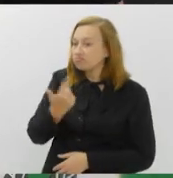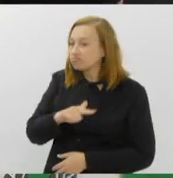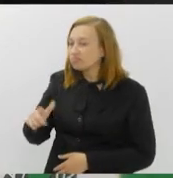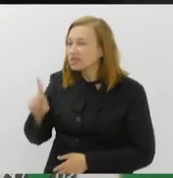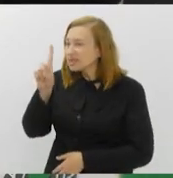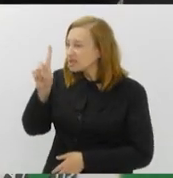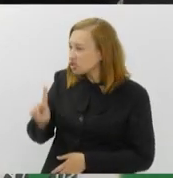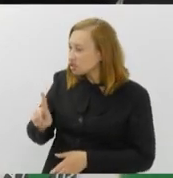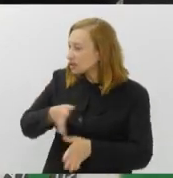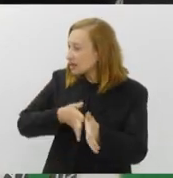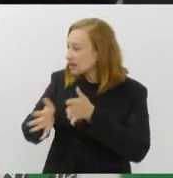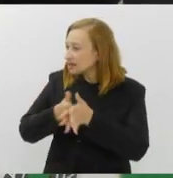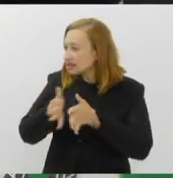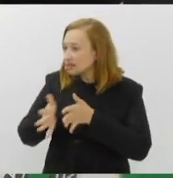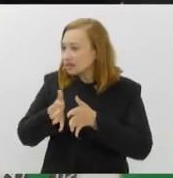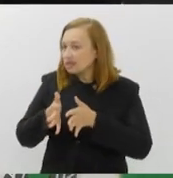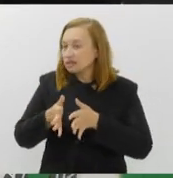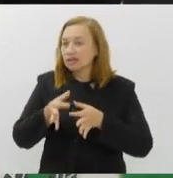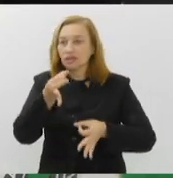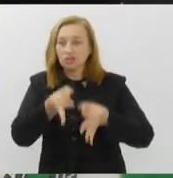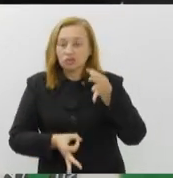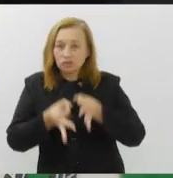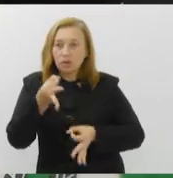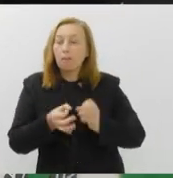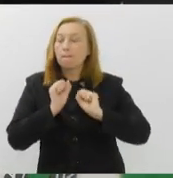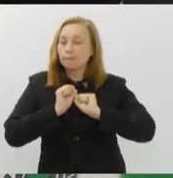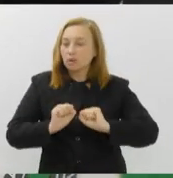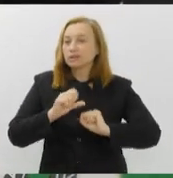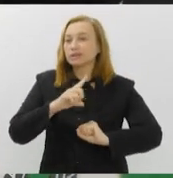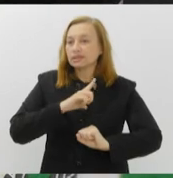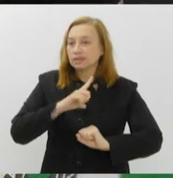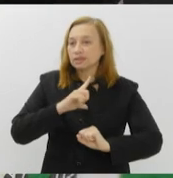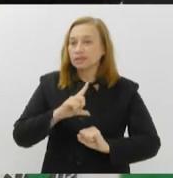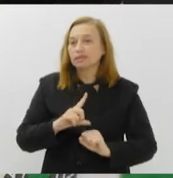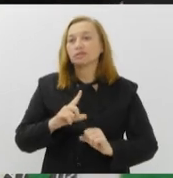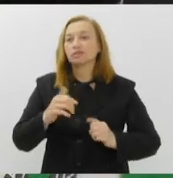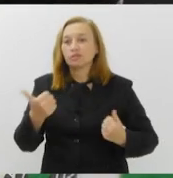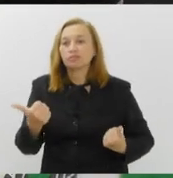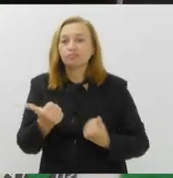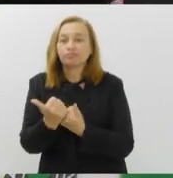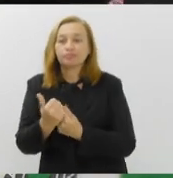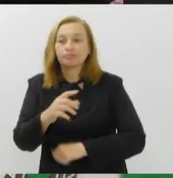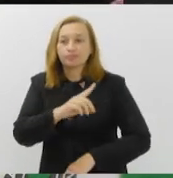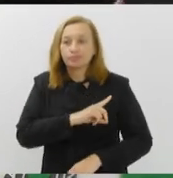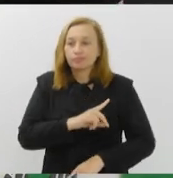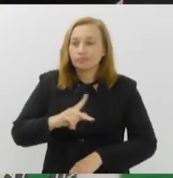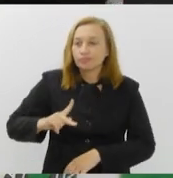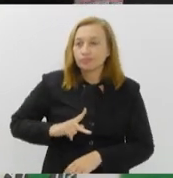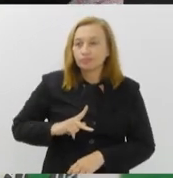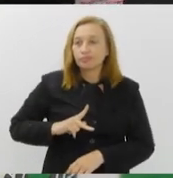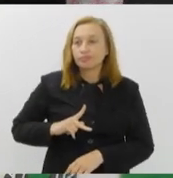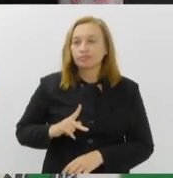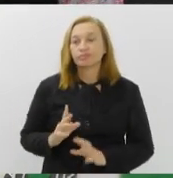têm acesso ao sistema de justiça, possa ter, a partir da Defensoria Pública, que é um órgão fundamental,